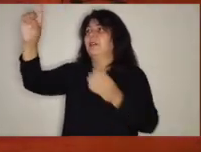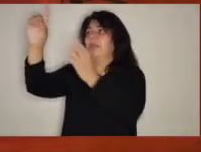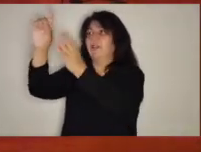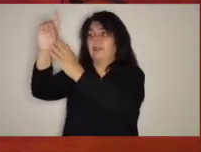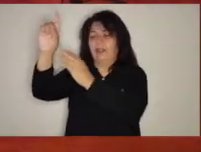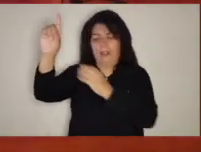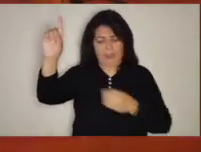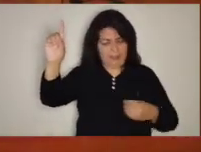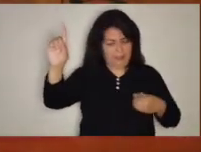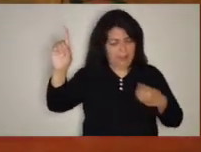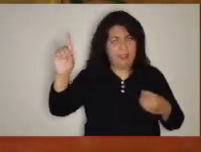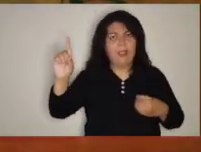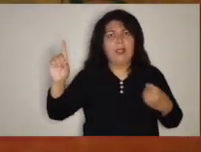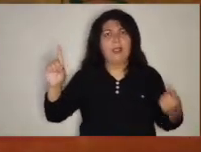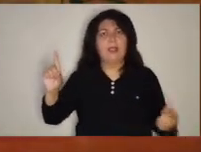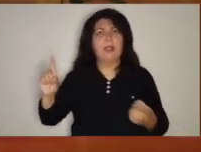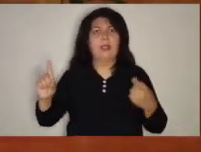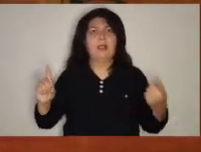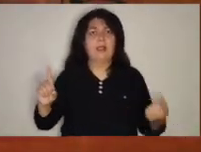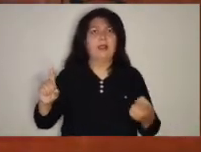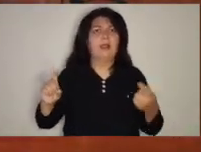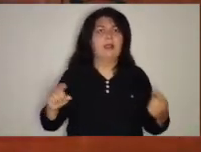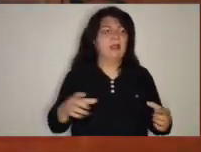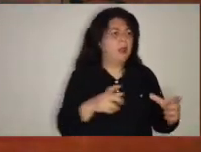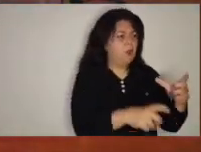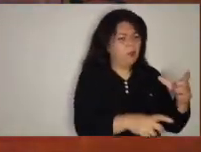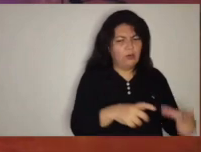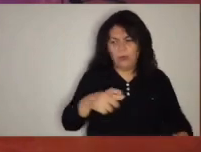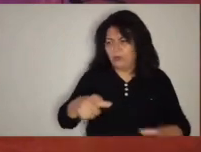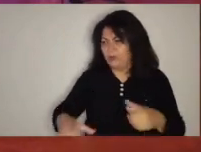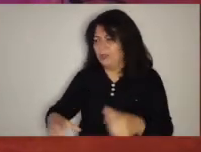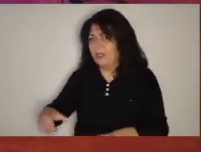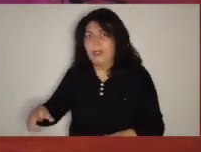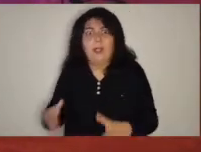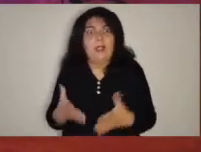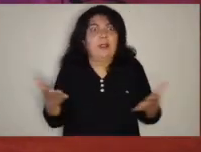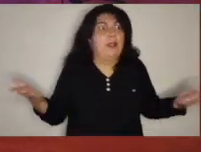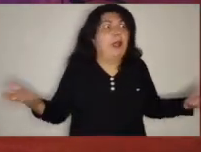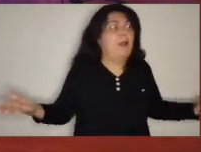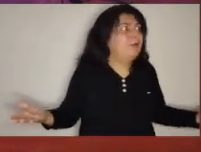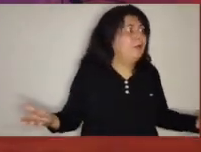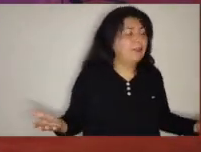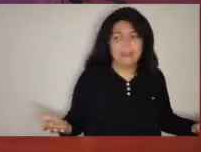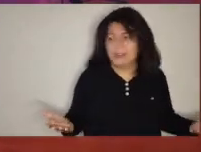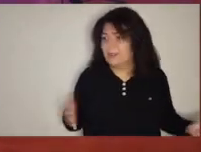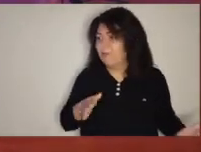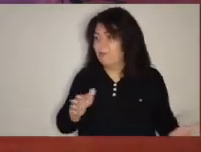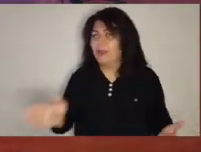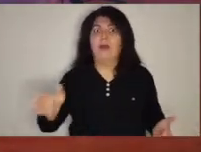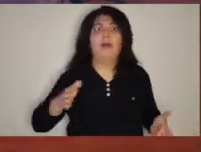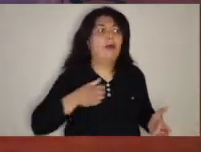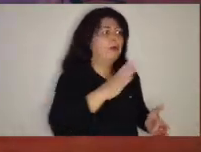Deus, palavras de vida eterna. Pra onde eu